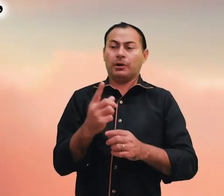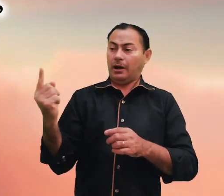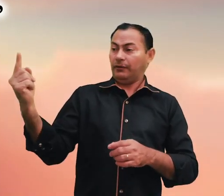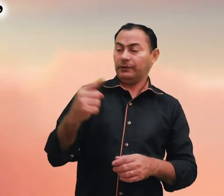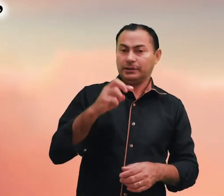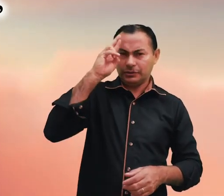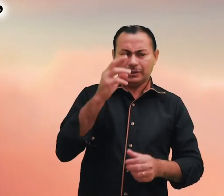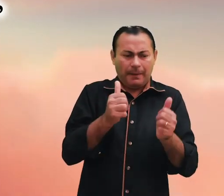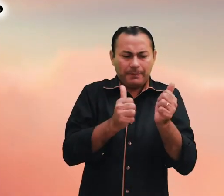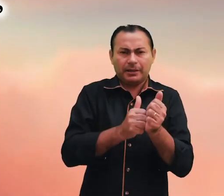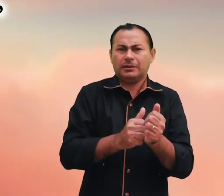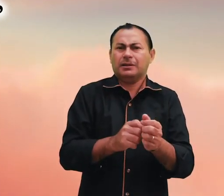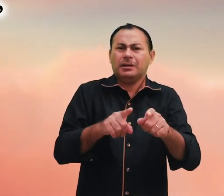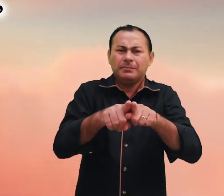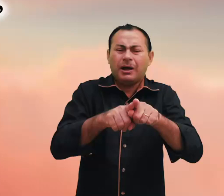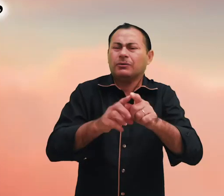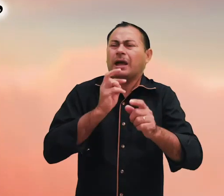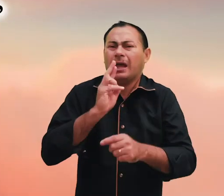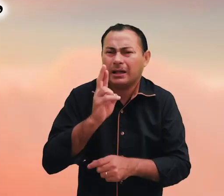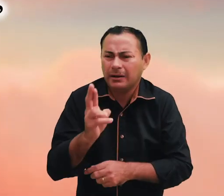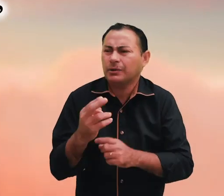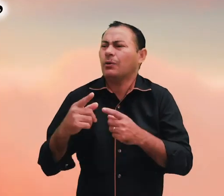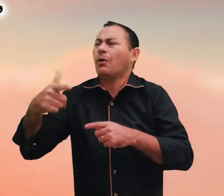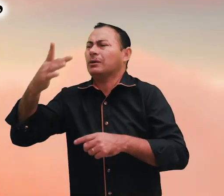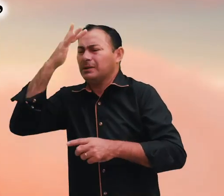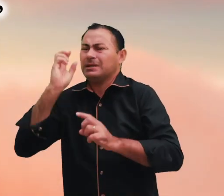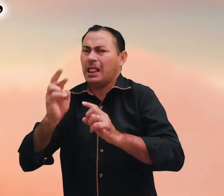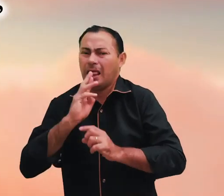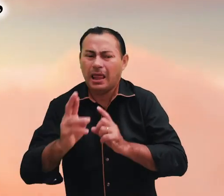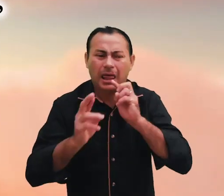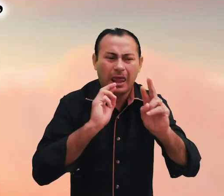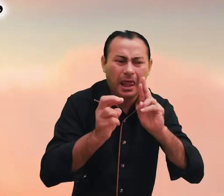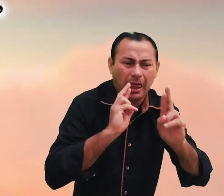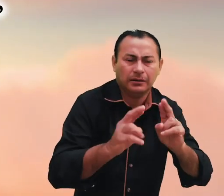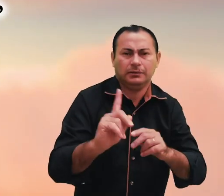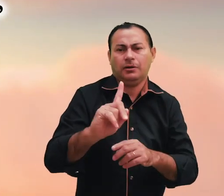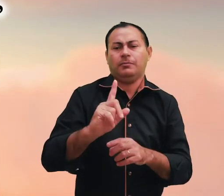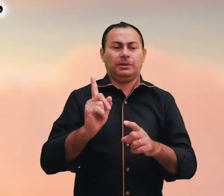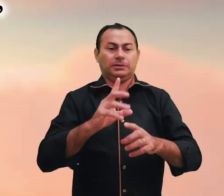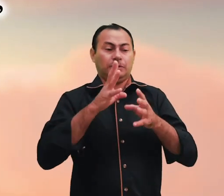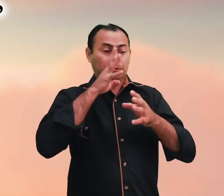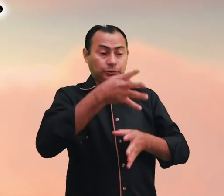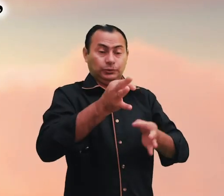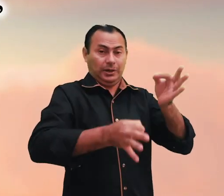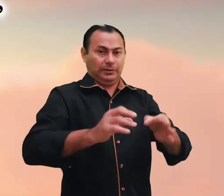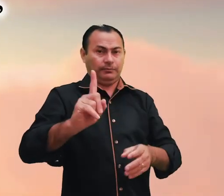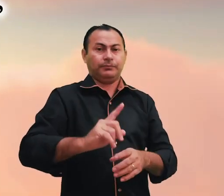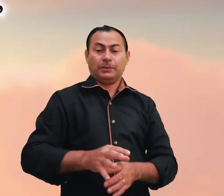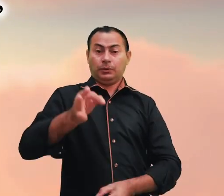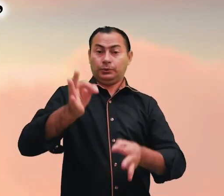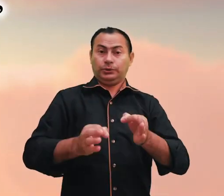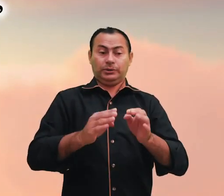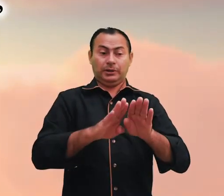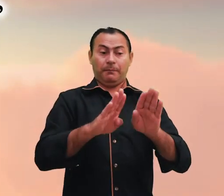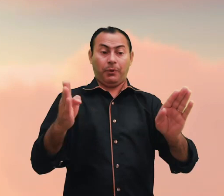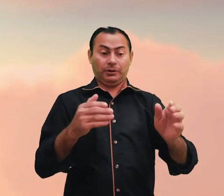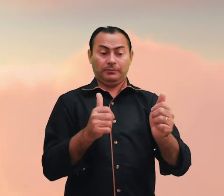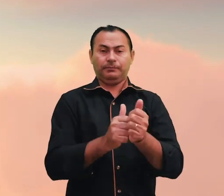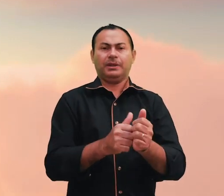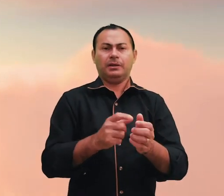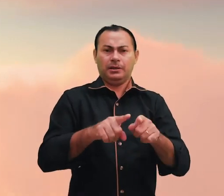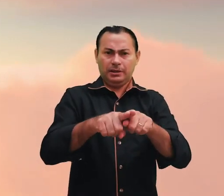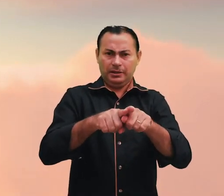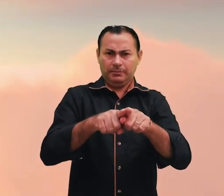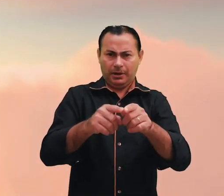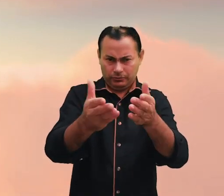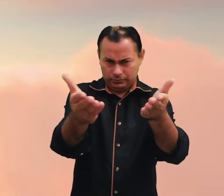próxima. Irmãos, não se queixem uns dos outros, para que não sejam julgados. O juiz está às portas.